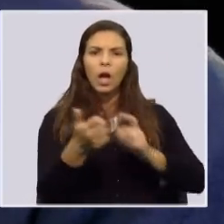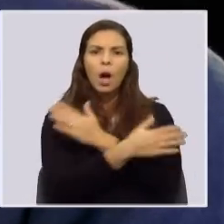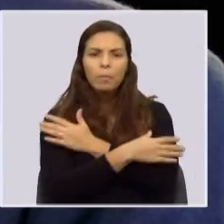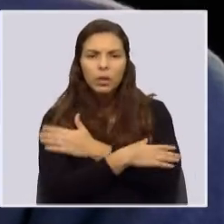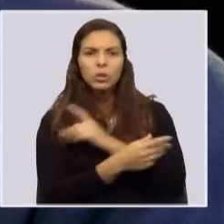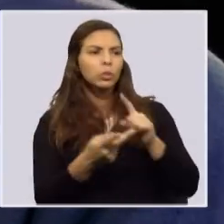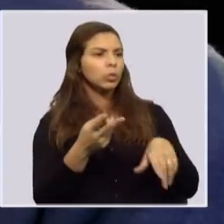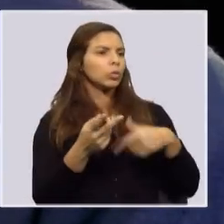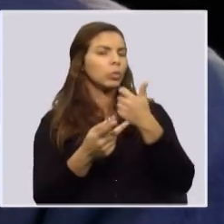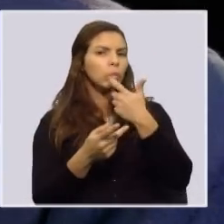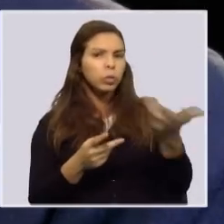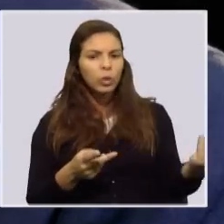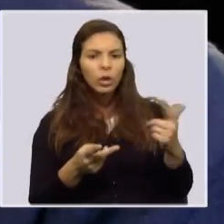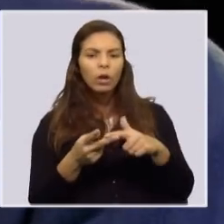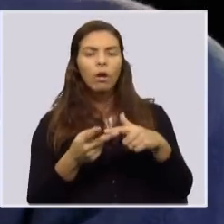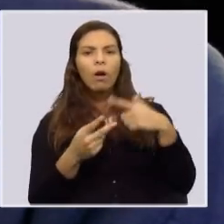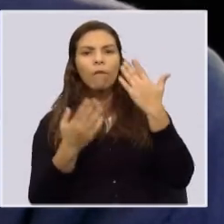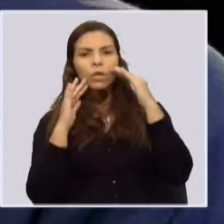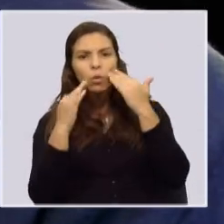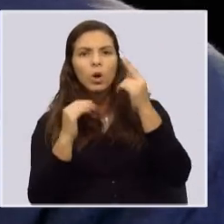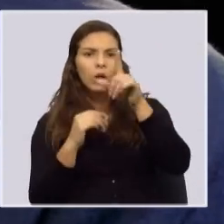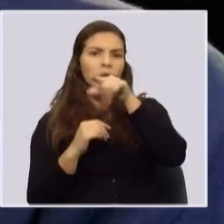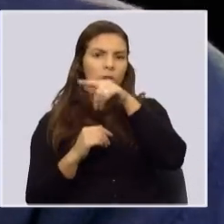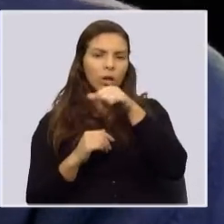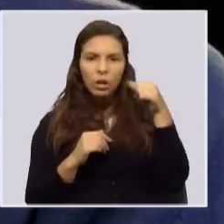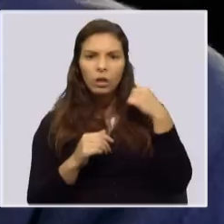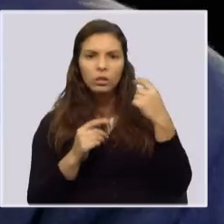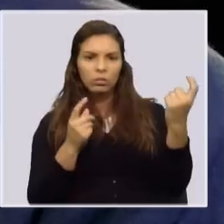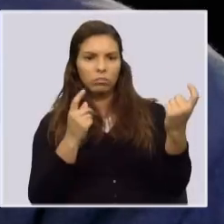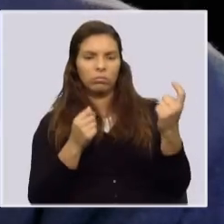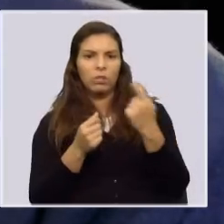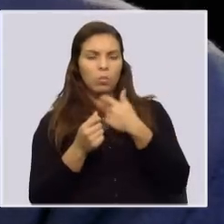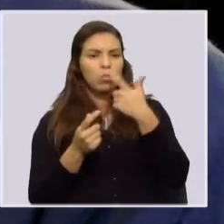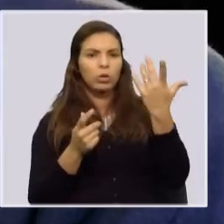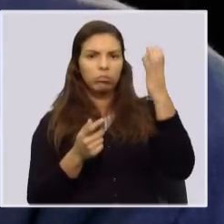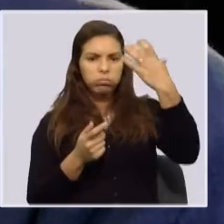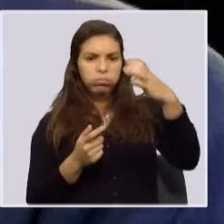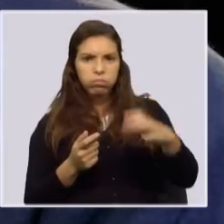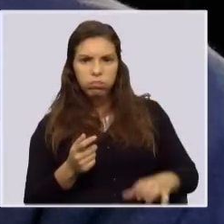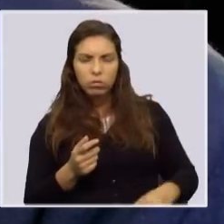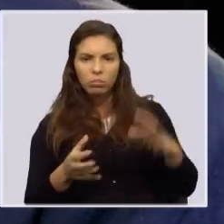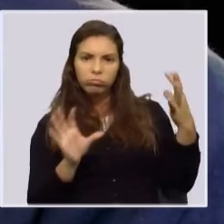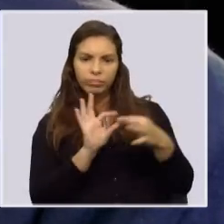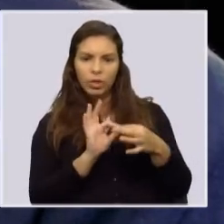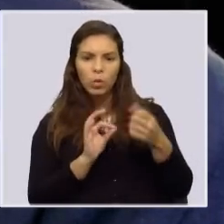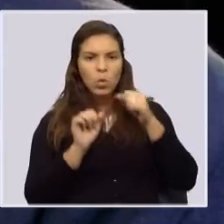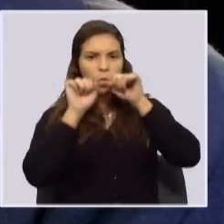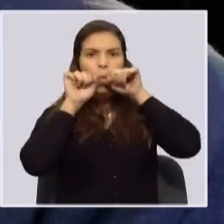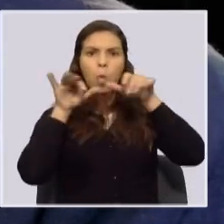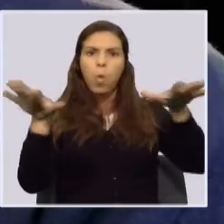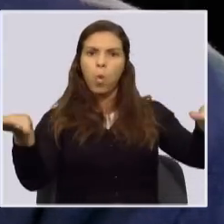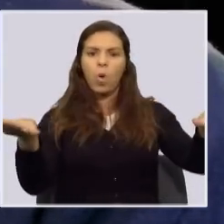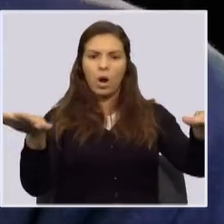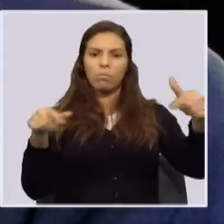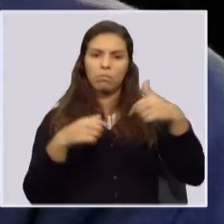inúmeras mensagens, notificações no Facebook, no Twitter, no Instagram, e vi que aquela fotografia tinha sido muito